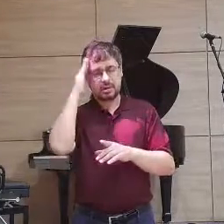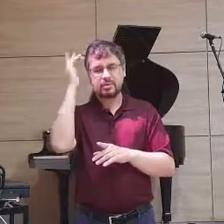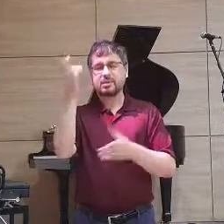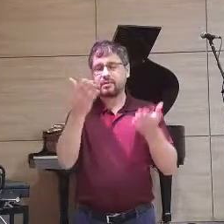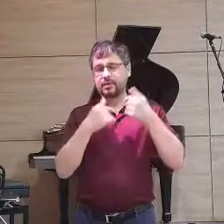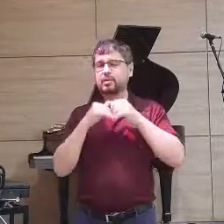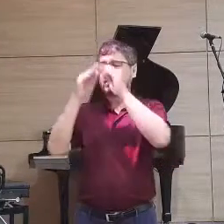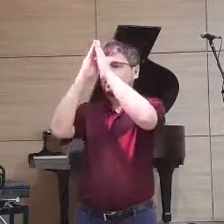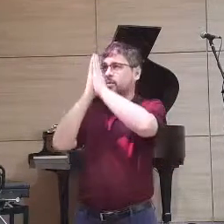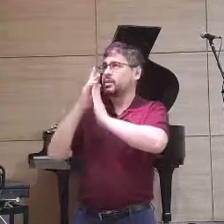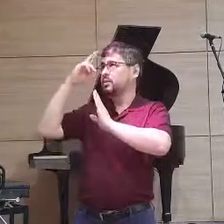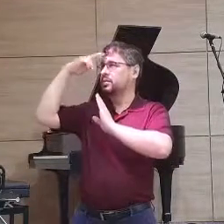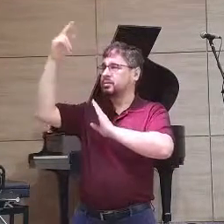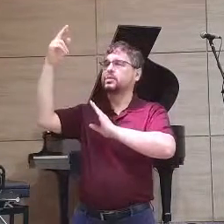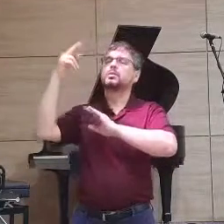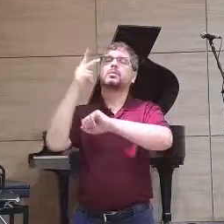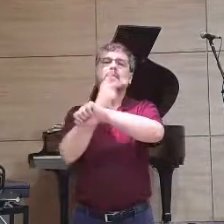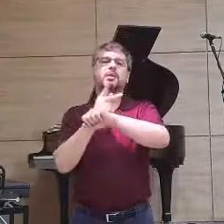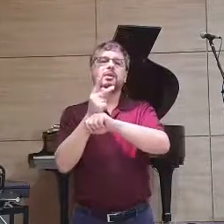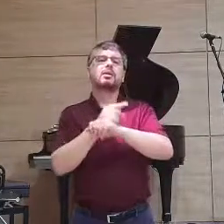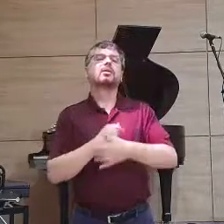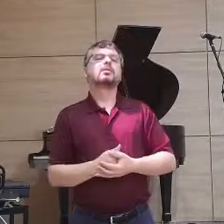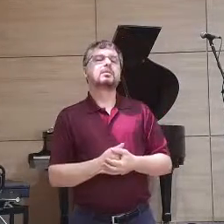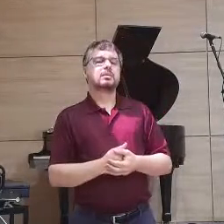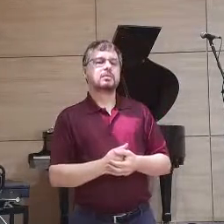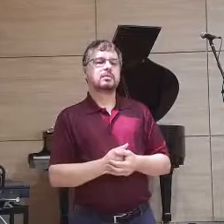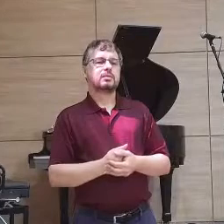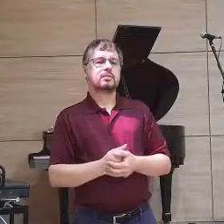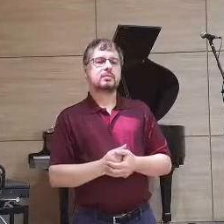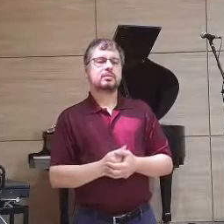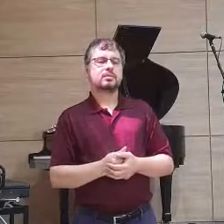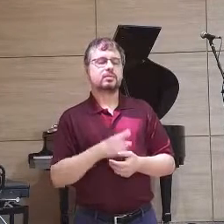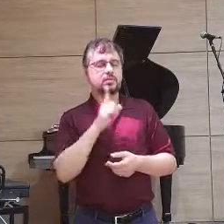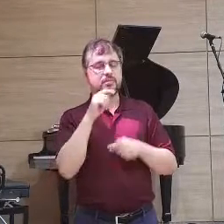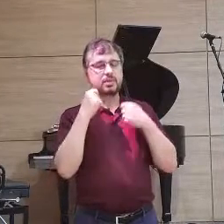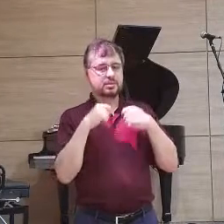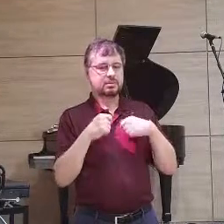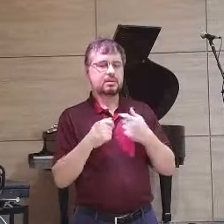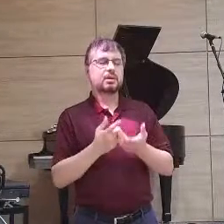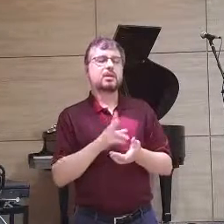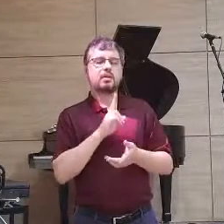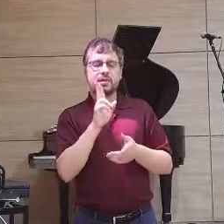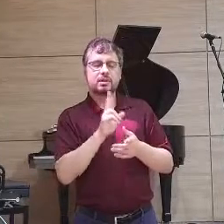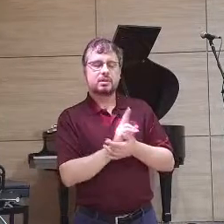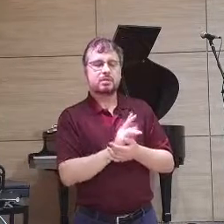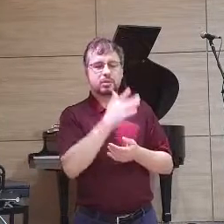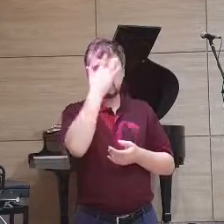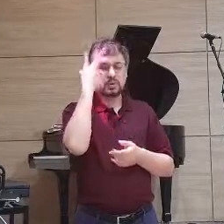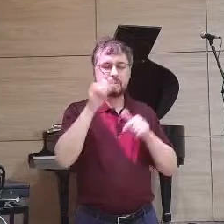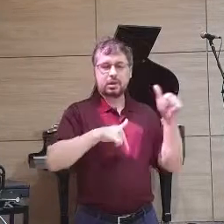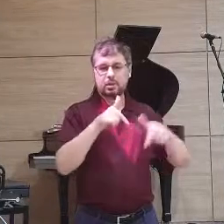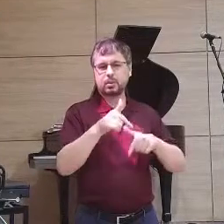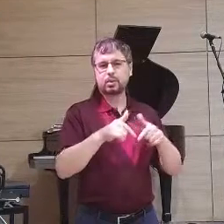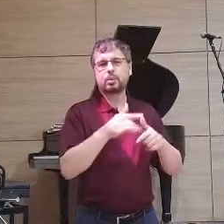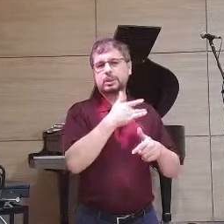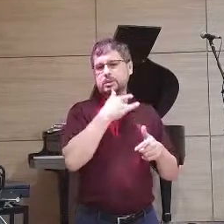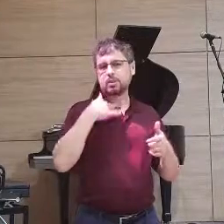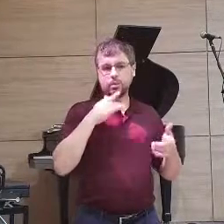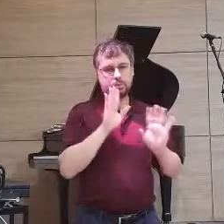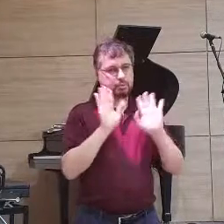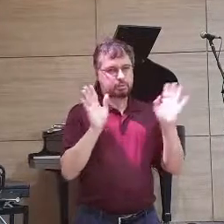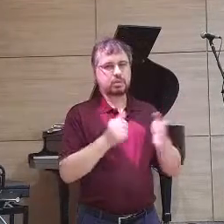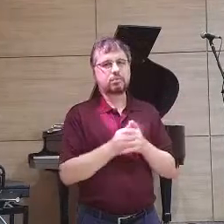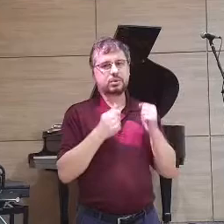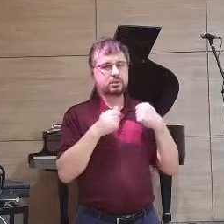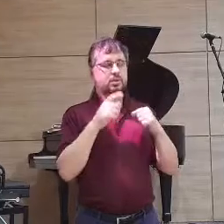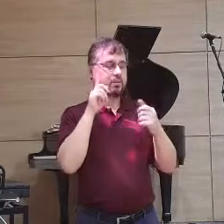em espírito e em verdade então salvo você ser alguém que presta plantão o tem que estar ali atento ao celular